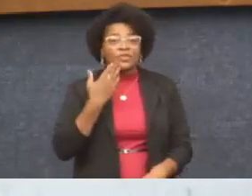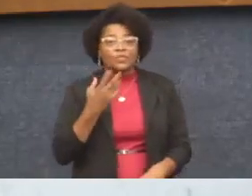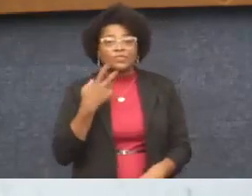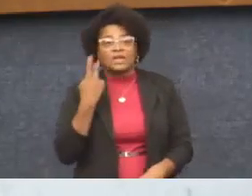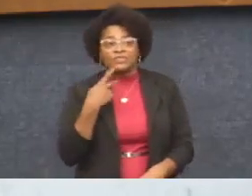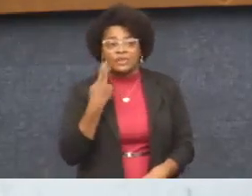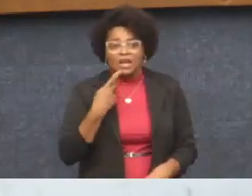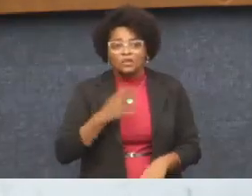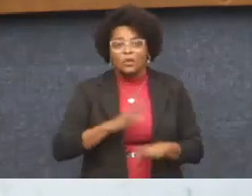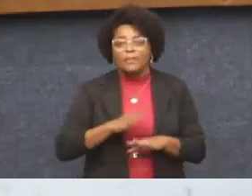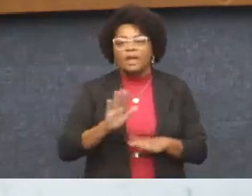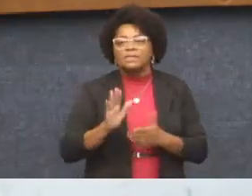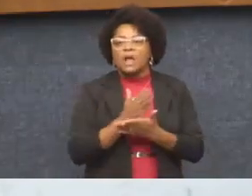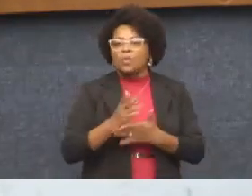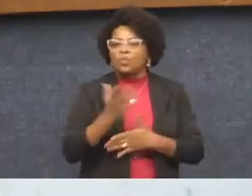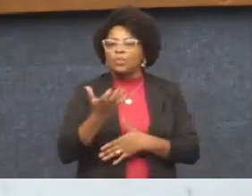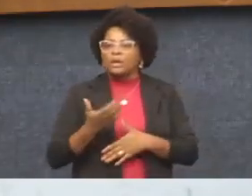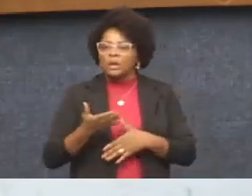a votação?